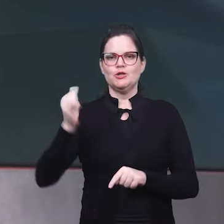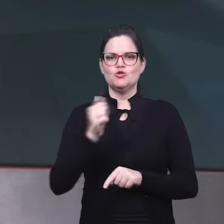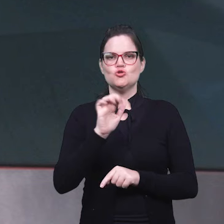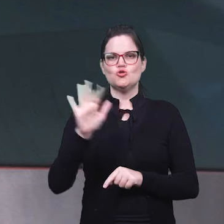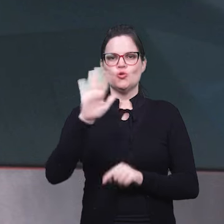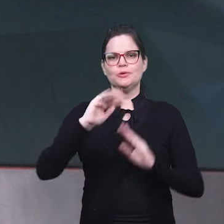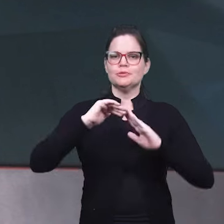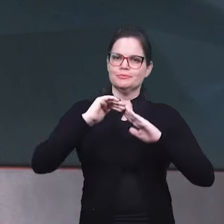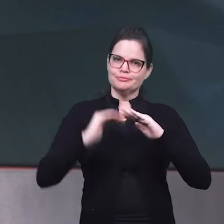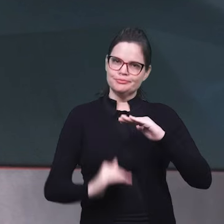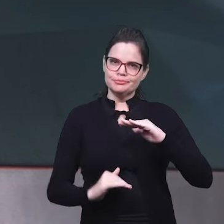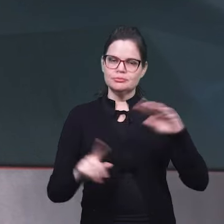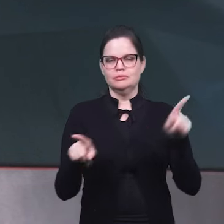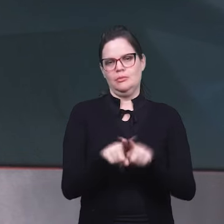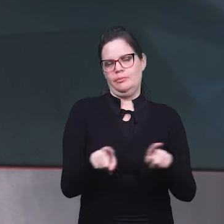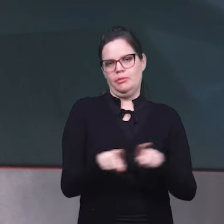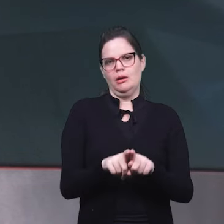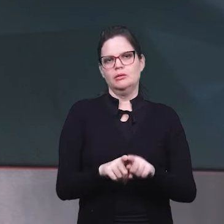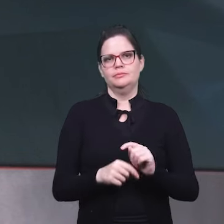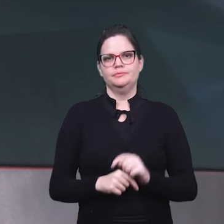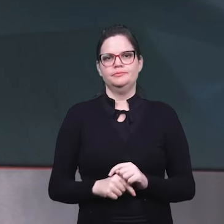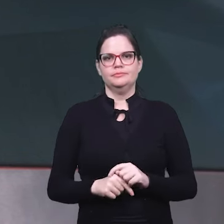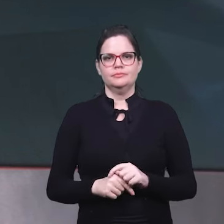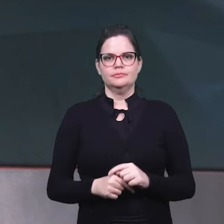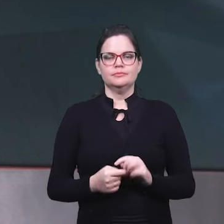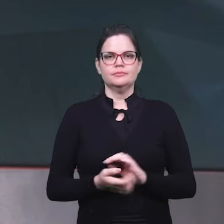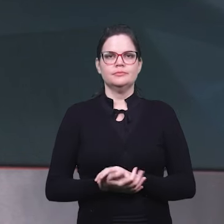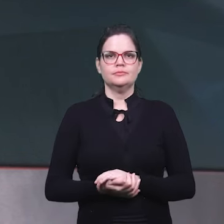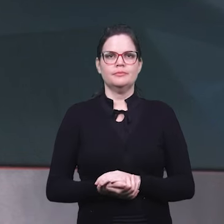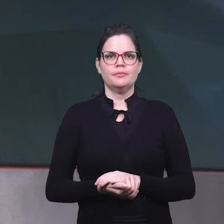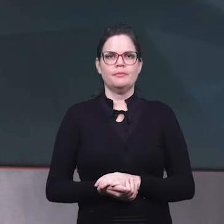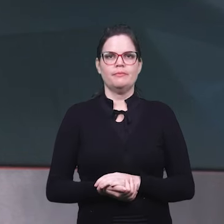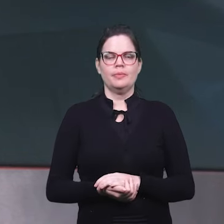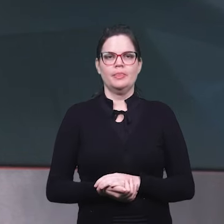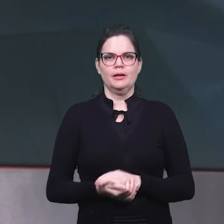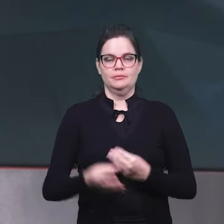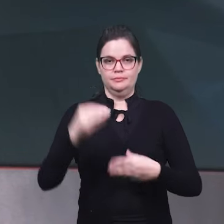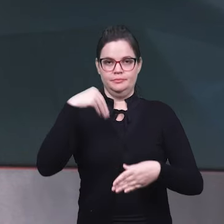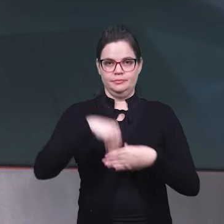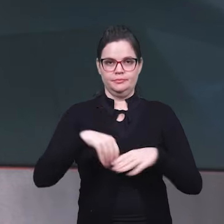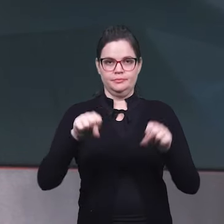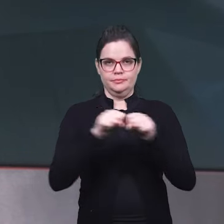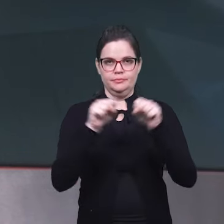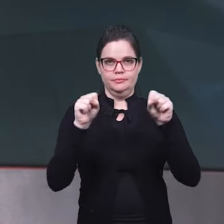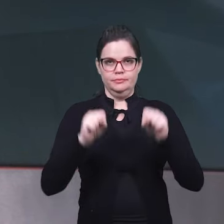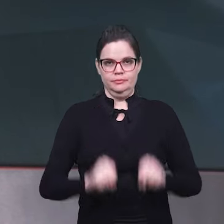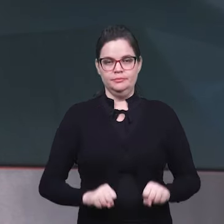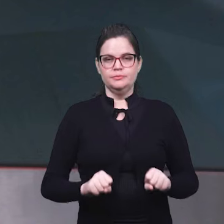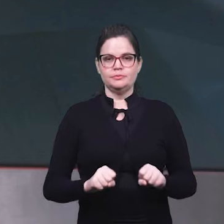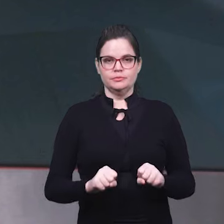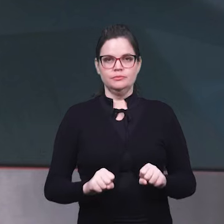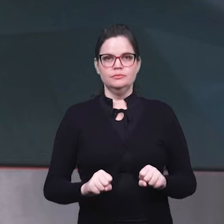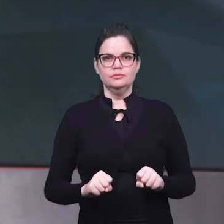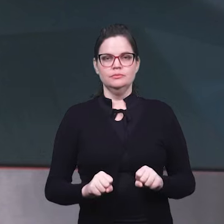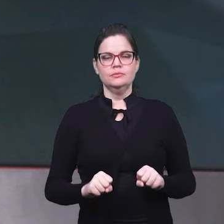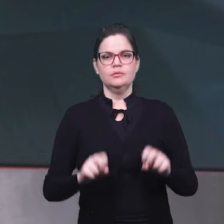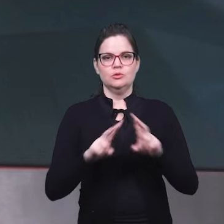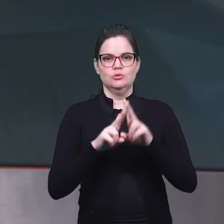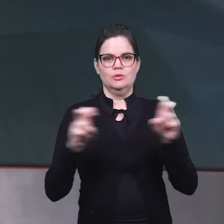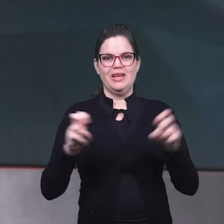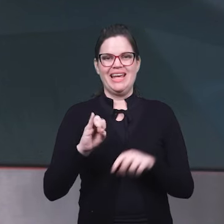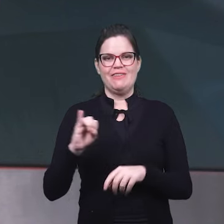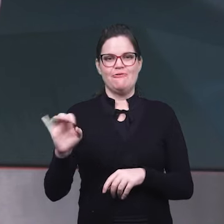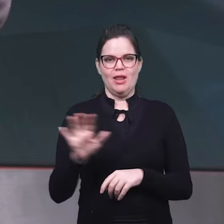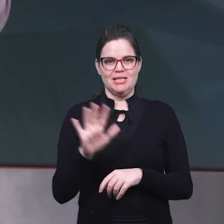a tendência é que ela reduza também no mercado. Um parênteses. No